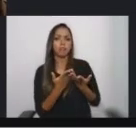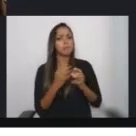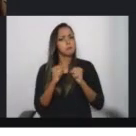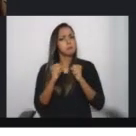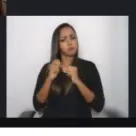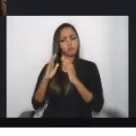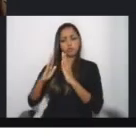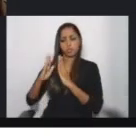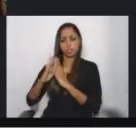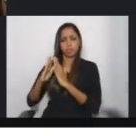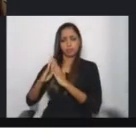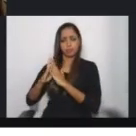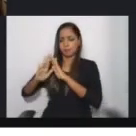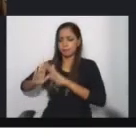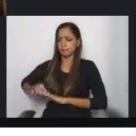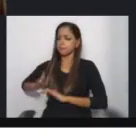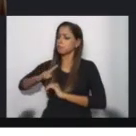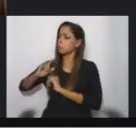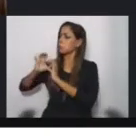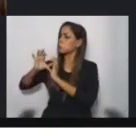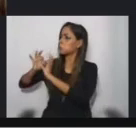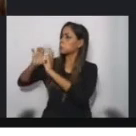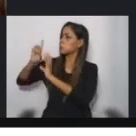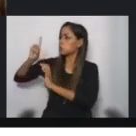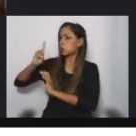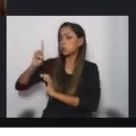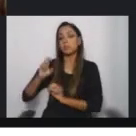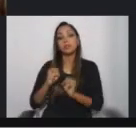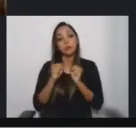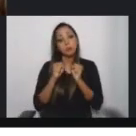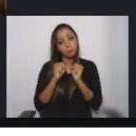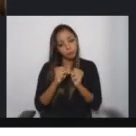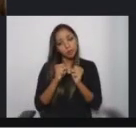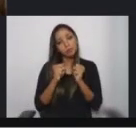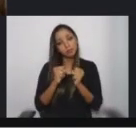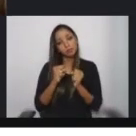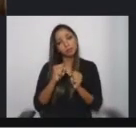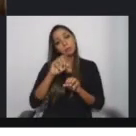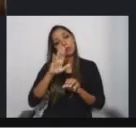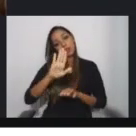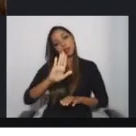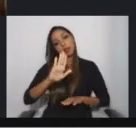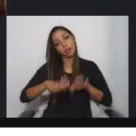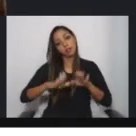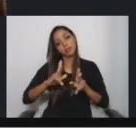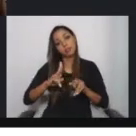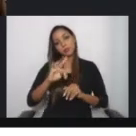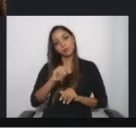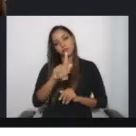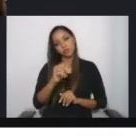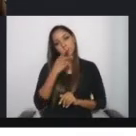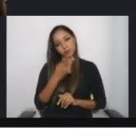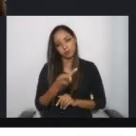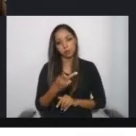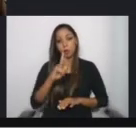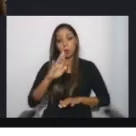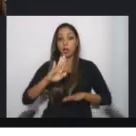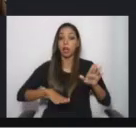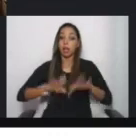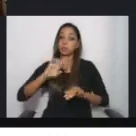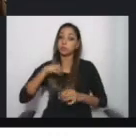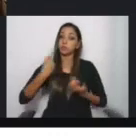se buscar em casa. Mas, às vezes, é como o Thiago falou. Às vezes, a gente tem que estar ali no templo, porque, às vezes, o pastor vai dar uma palavra, vai